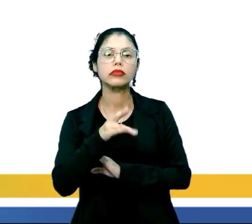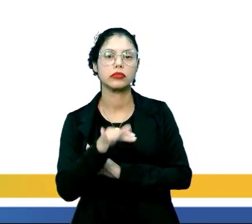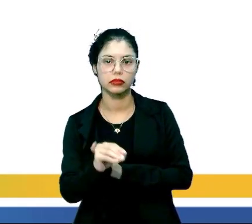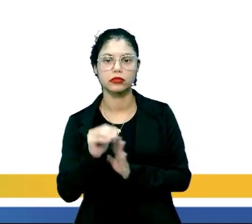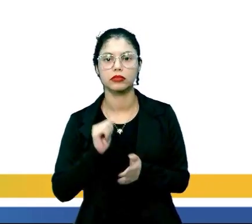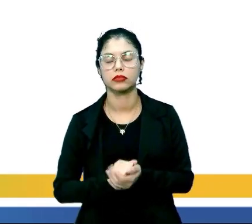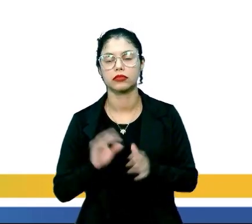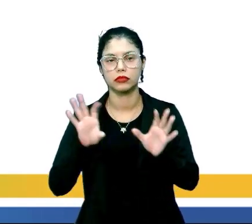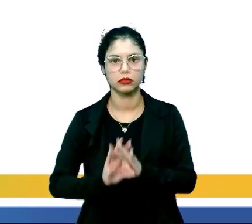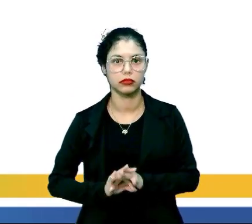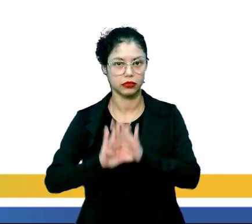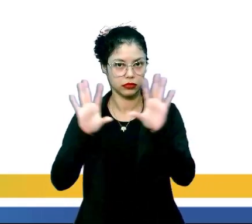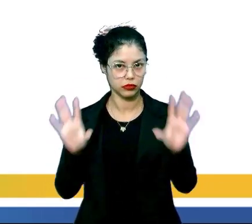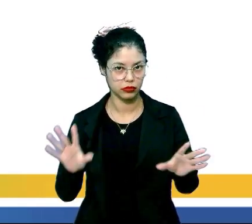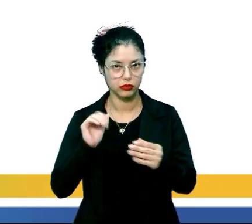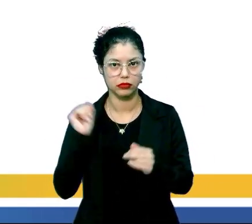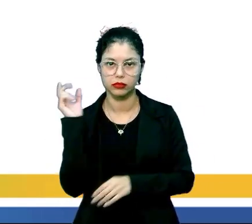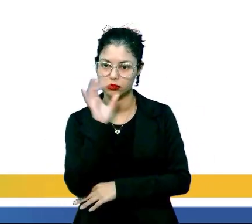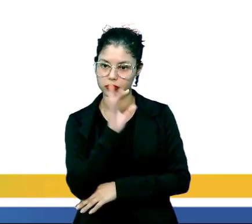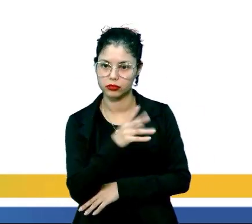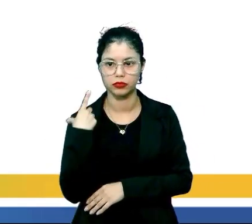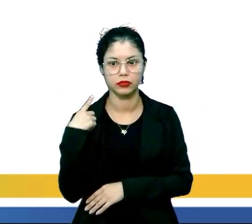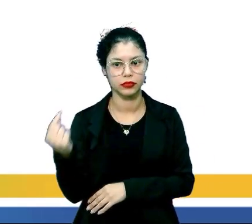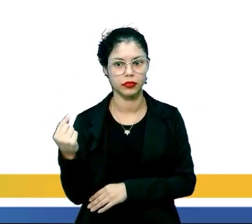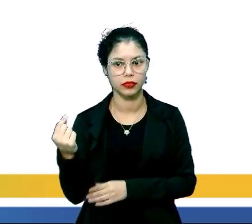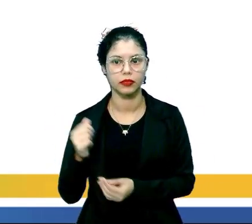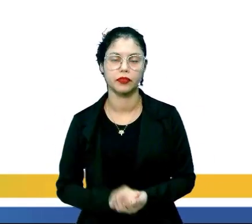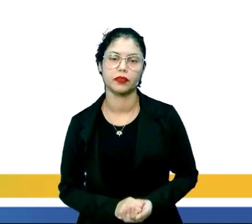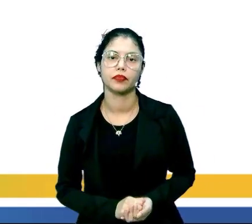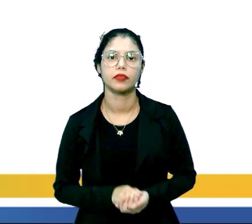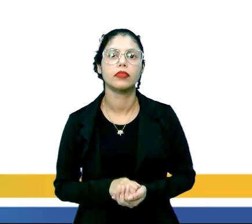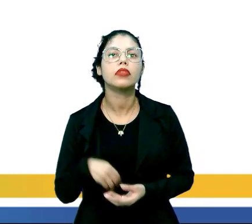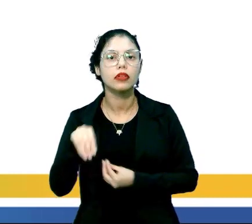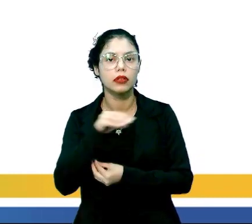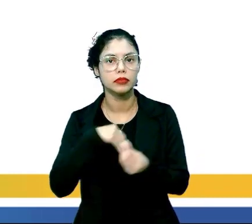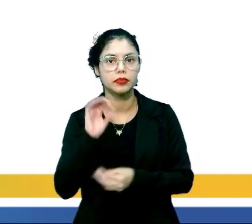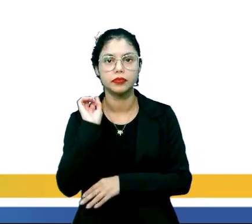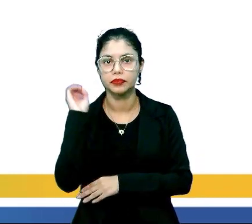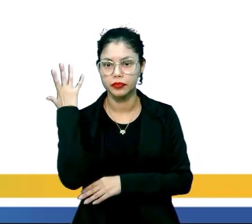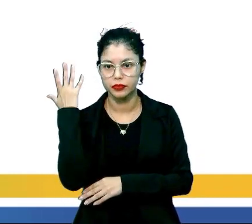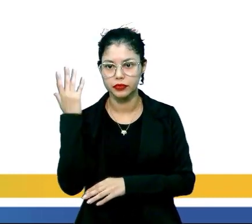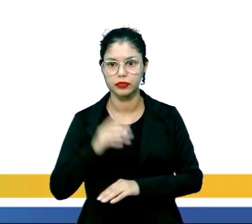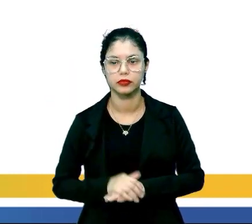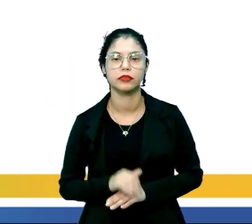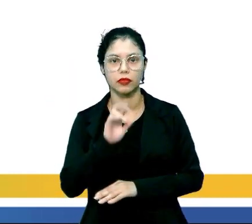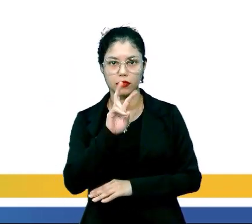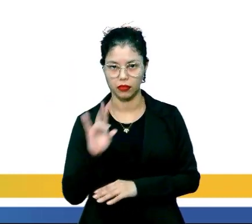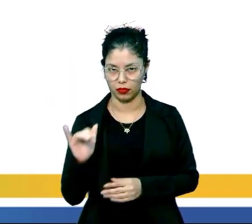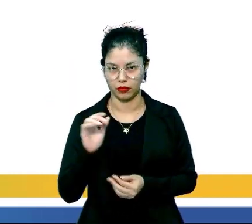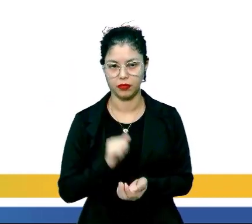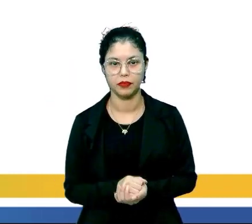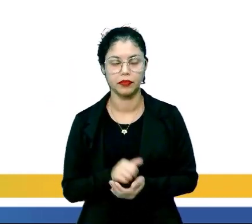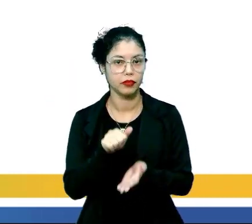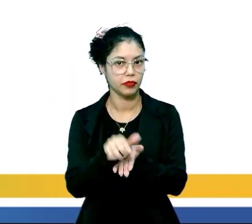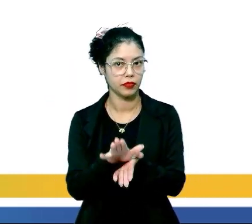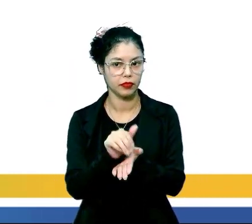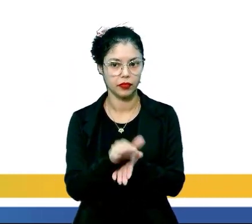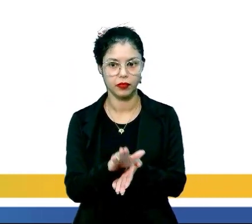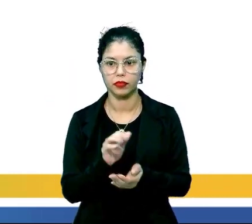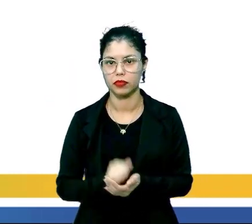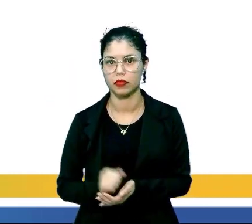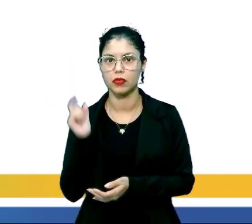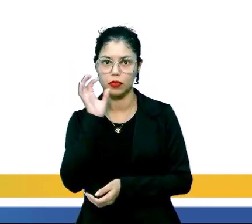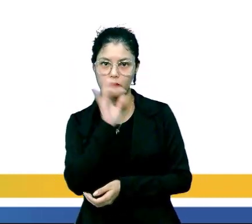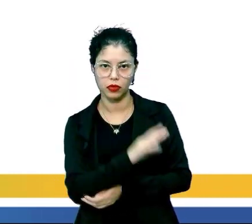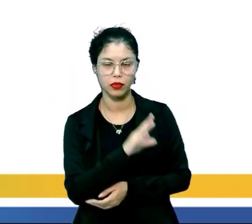exotérmica, ela vai liberar calor, o calor está saindo. Então, veja bem, a reação vai acontecer e ela vai expulsar calor